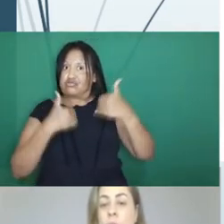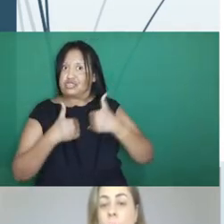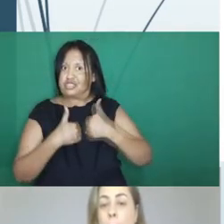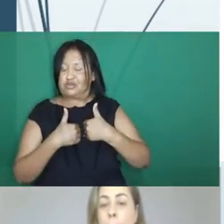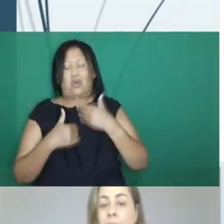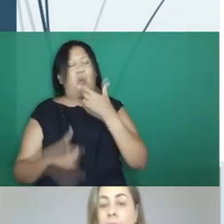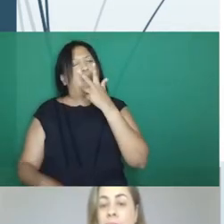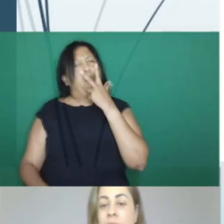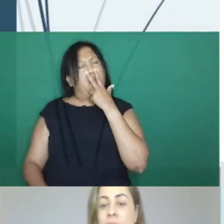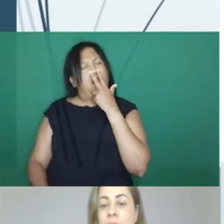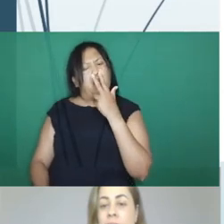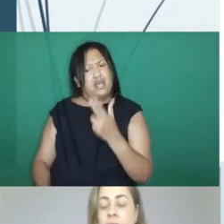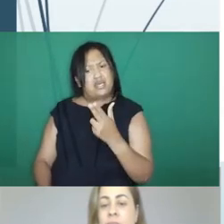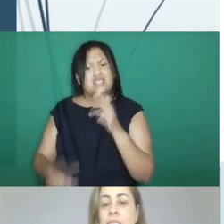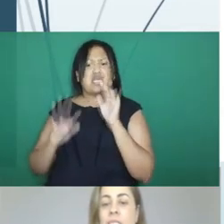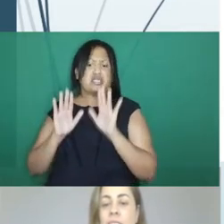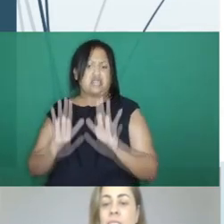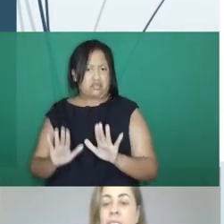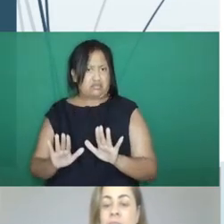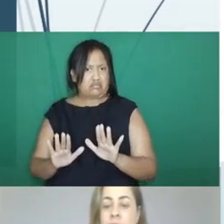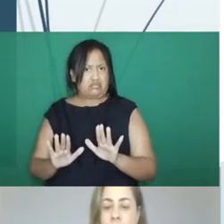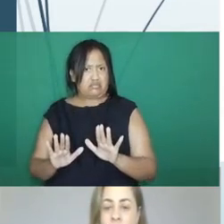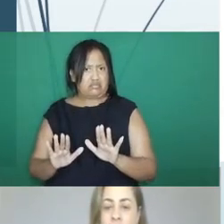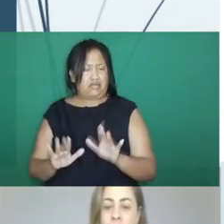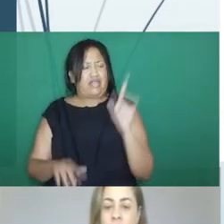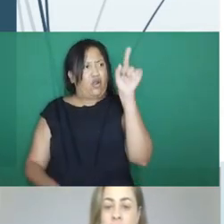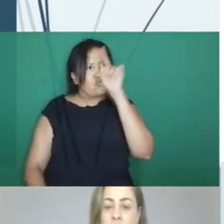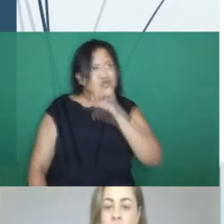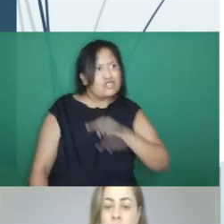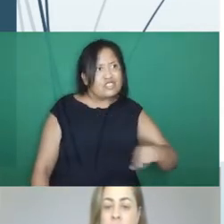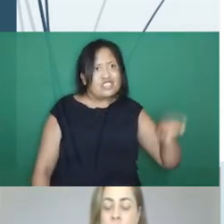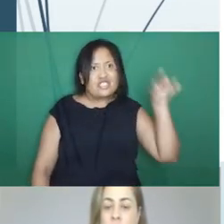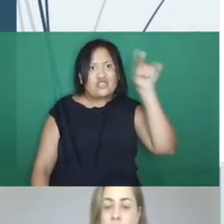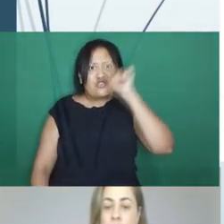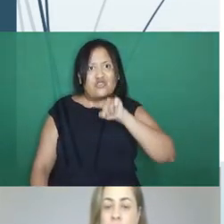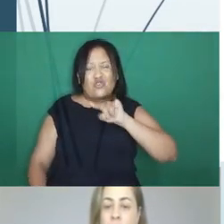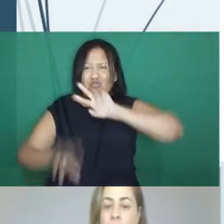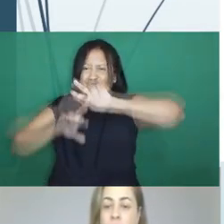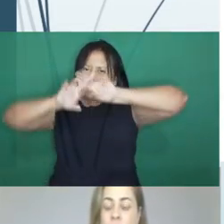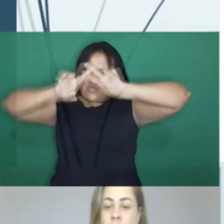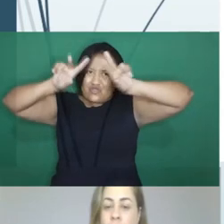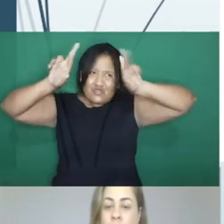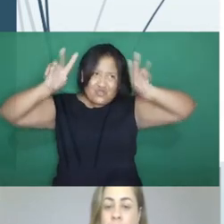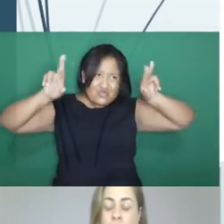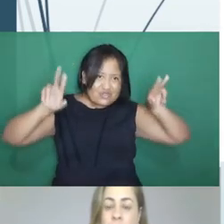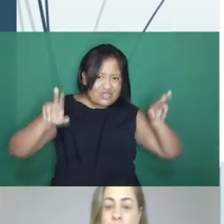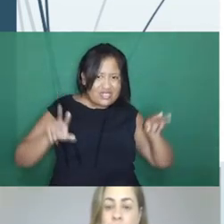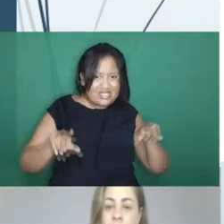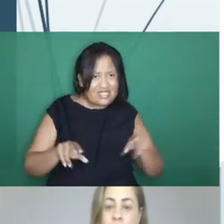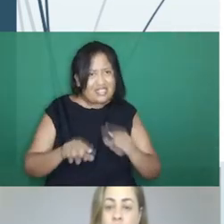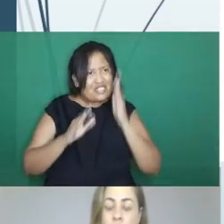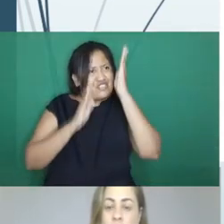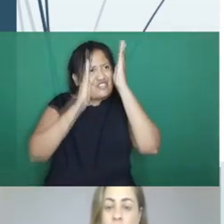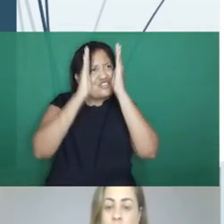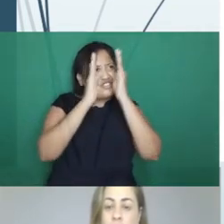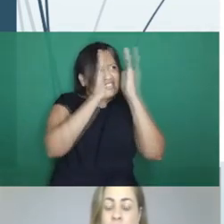autismo parece né assim então ele traz um círculo com vários várias várias